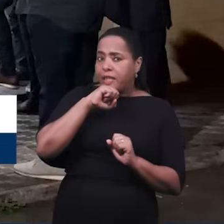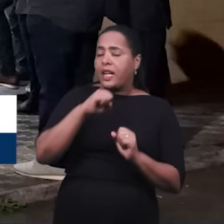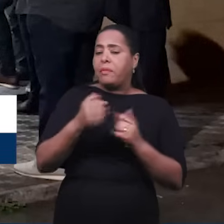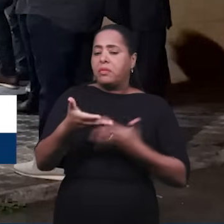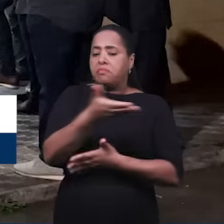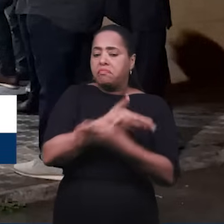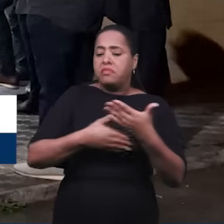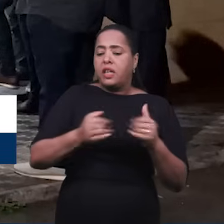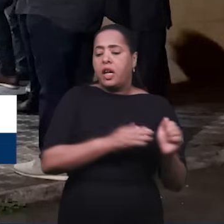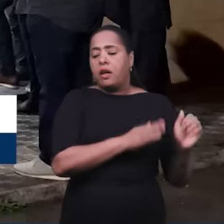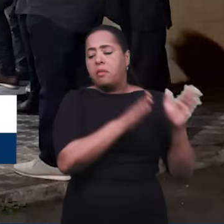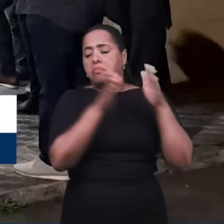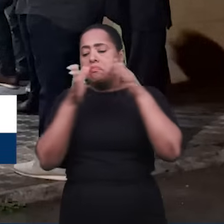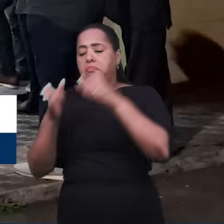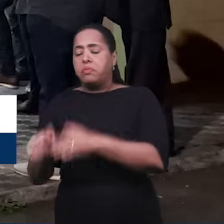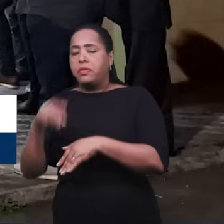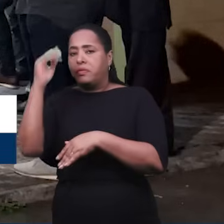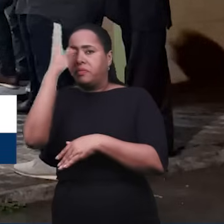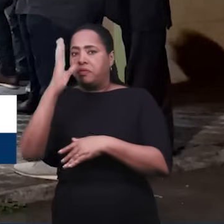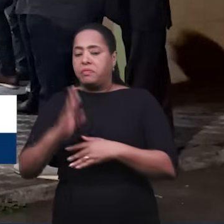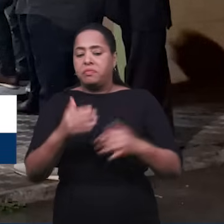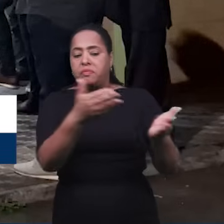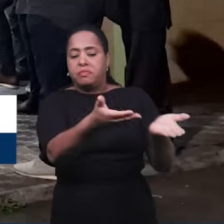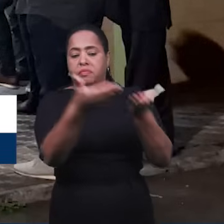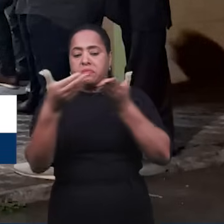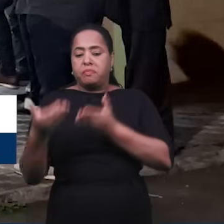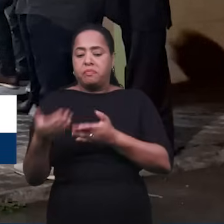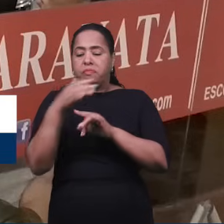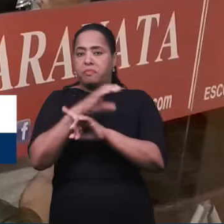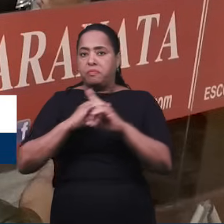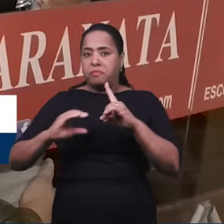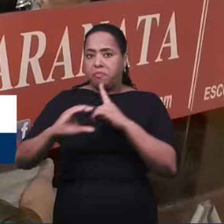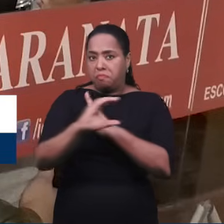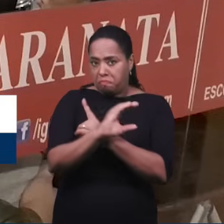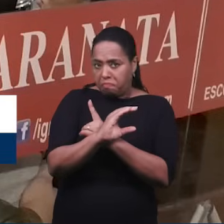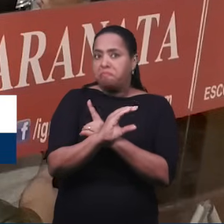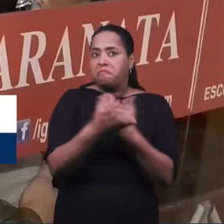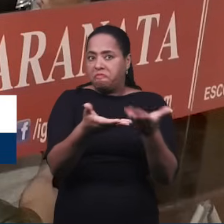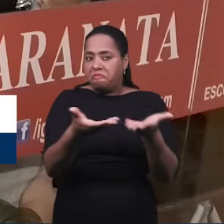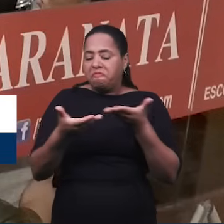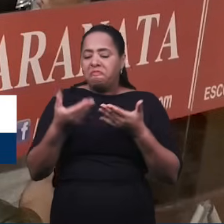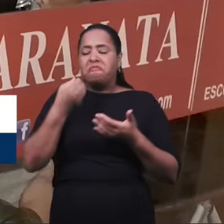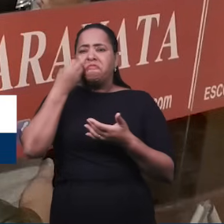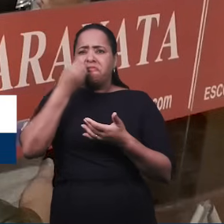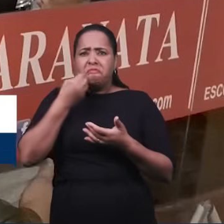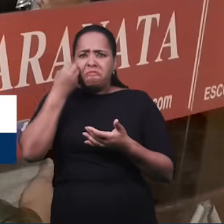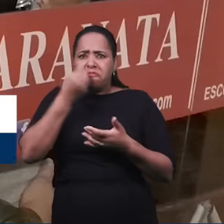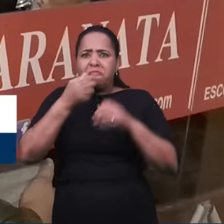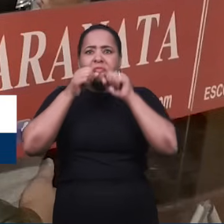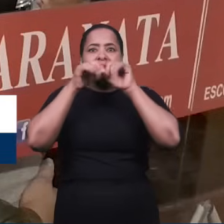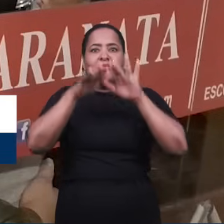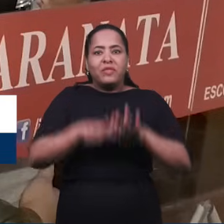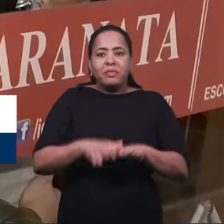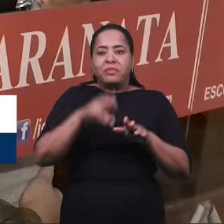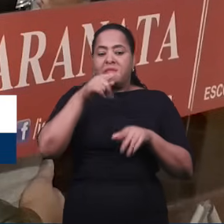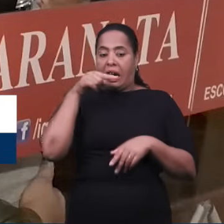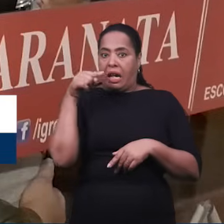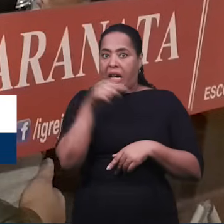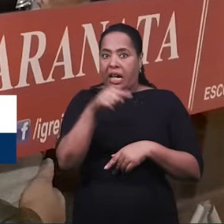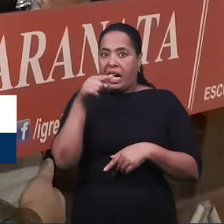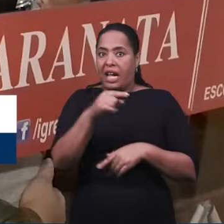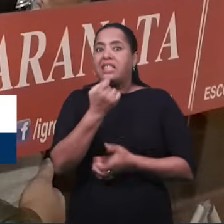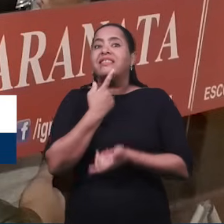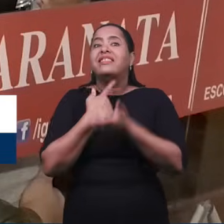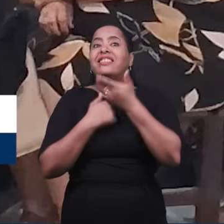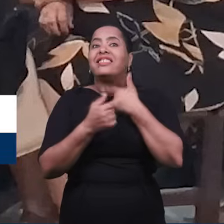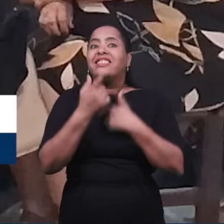ao Brasil, ela recebeu um convite para participar deste culto de consagração e experimentou de uma grande bênção. A visitante expressou um